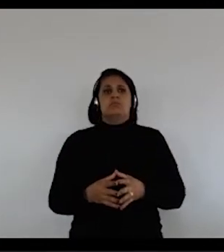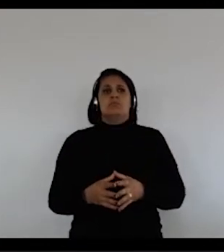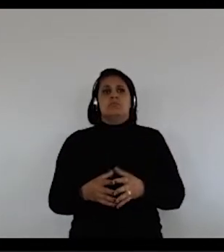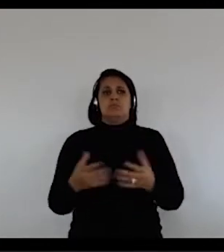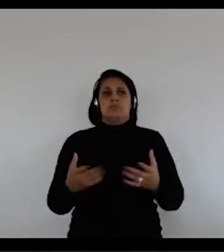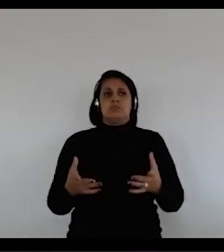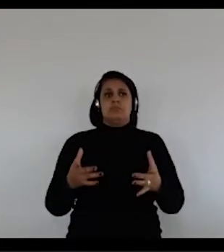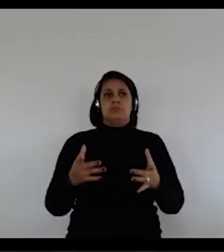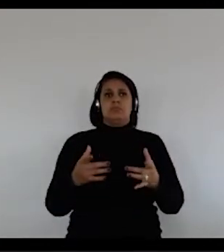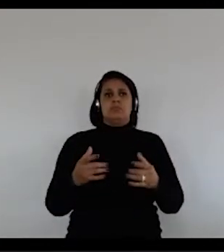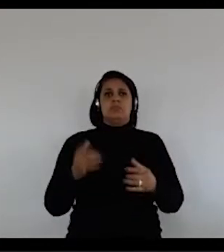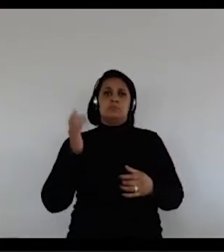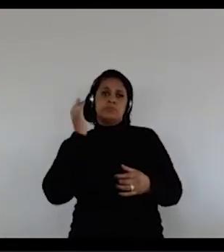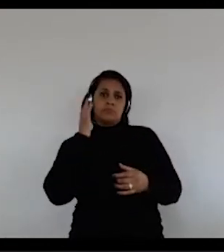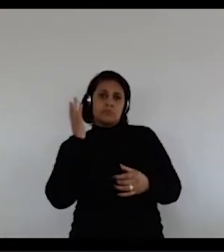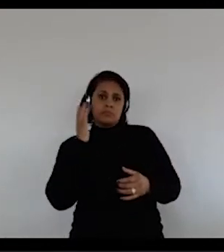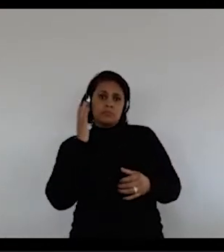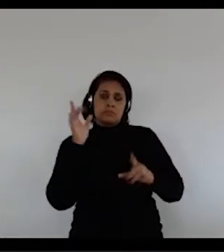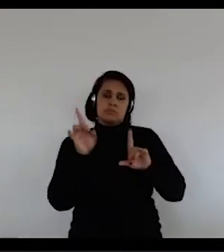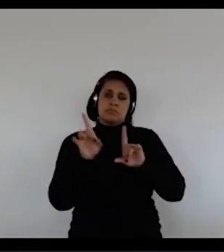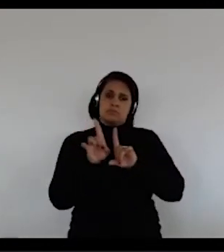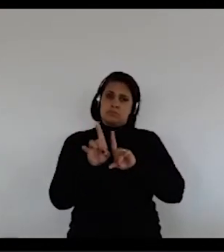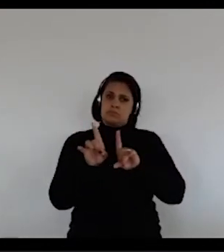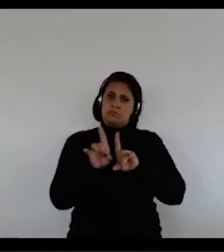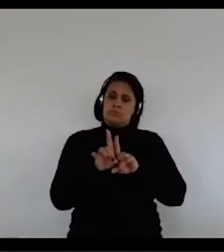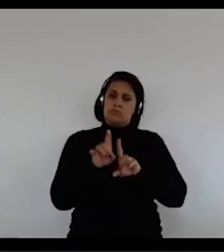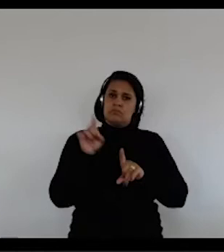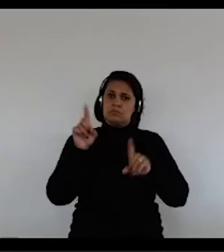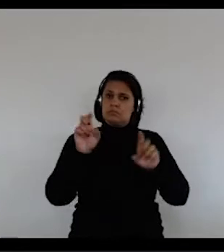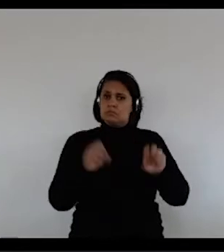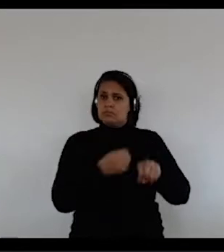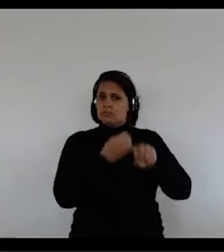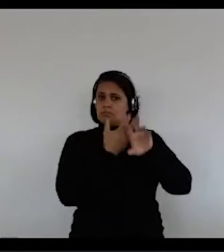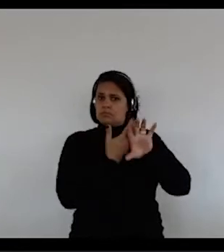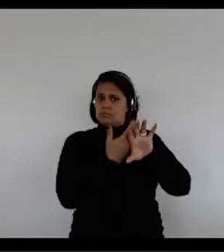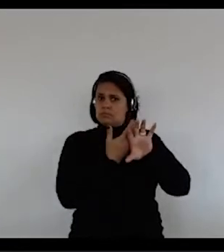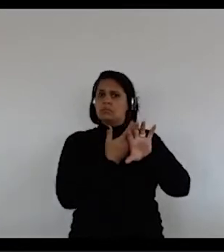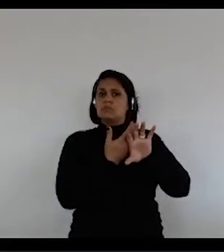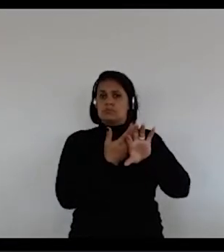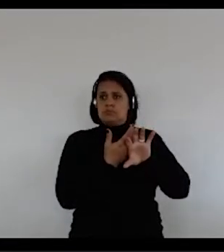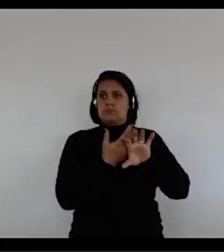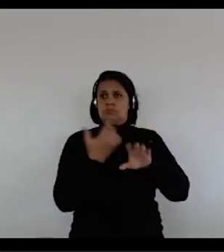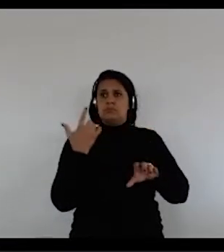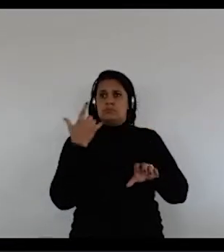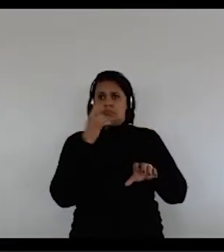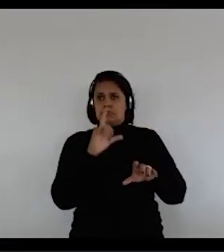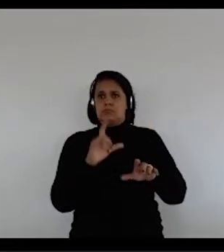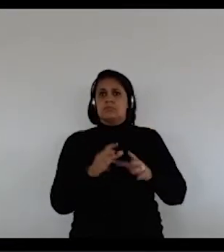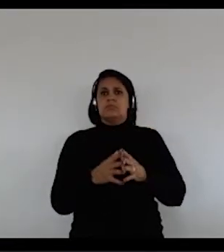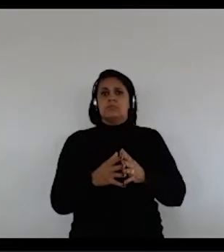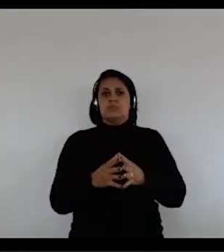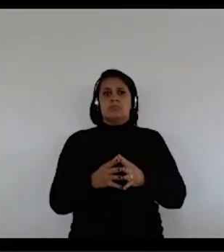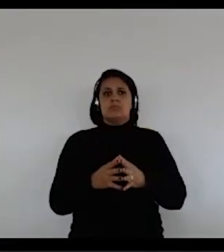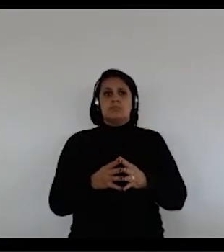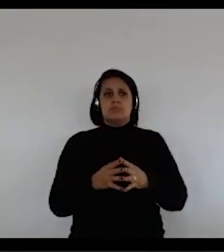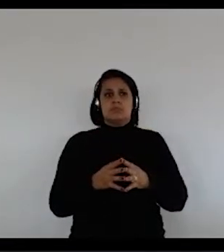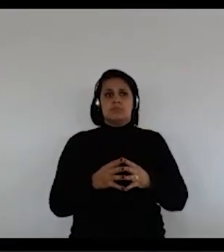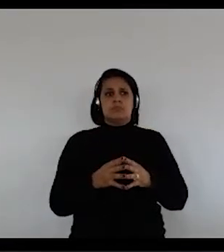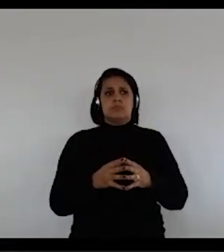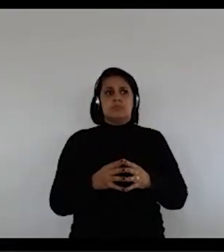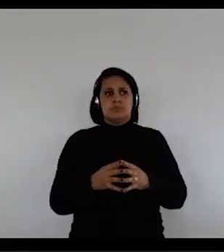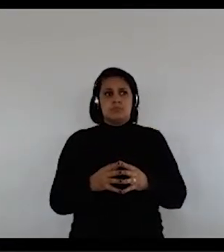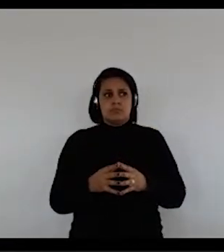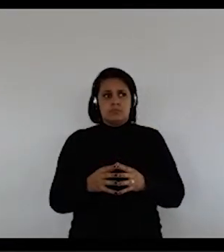facilitar na prática estas videoconferências telemáticas, mas